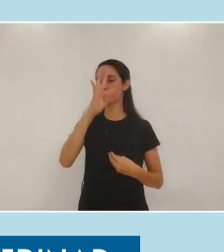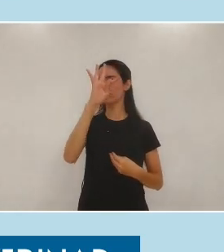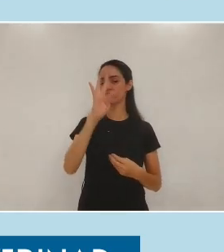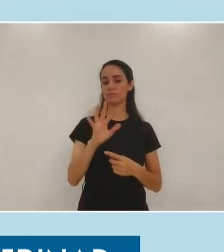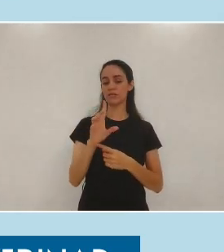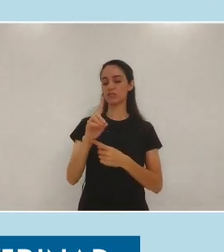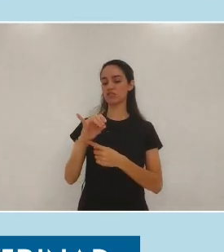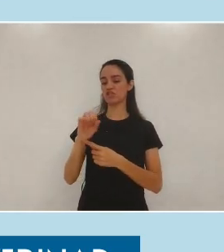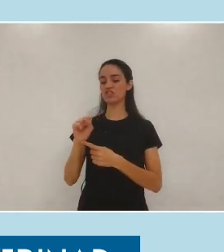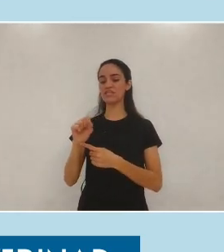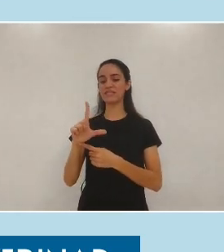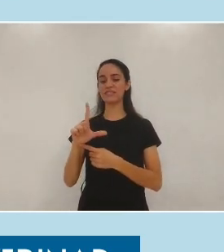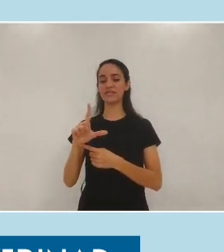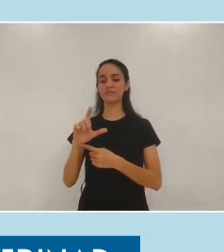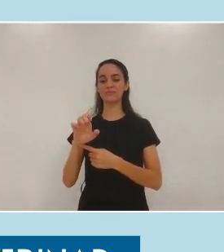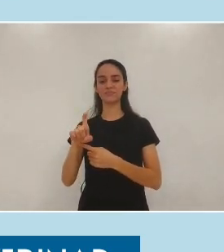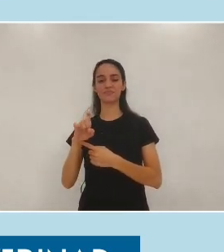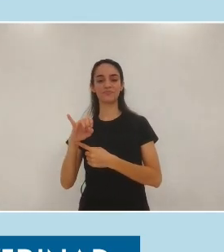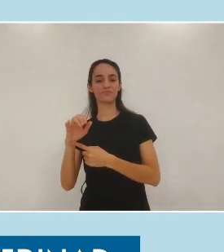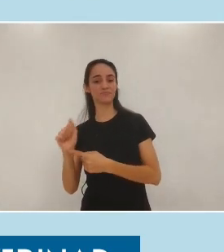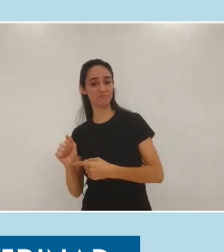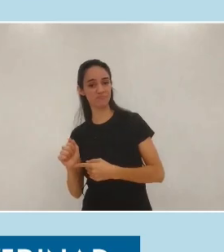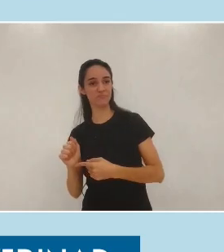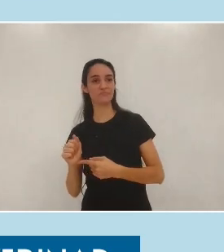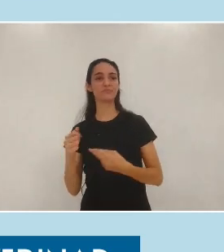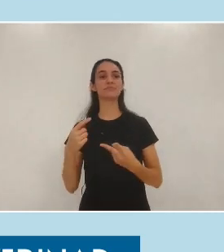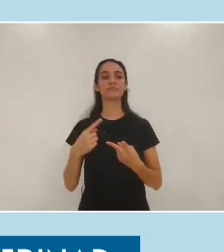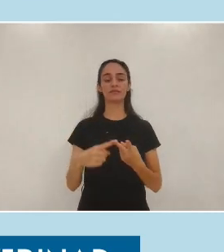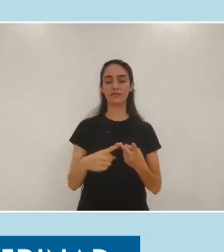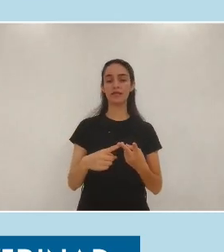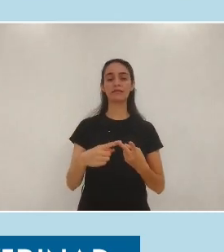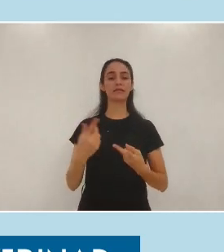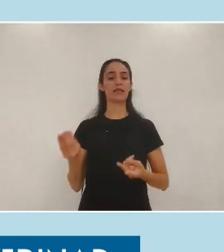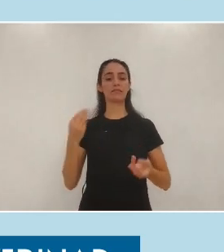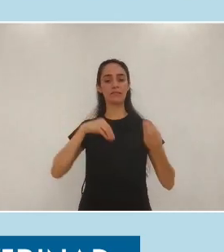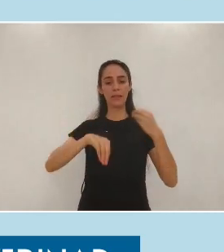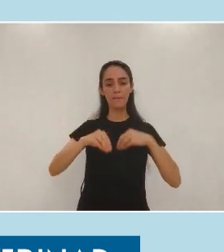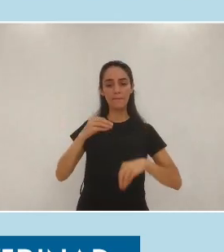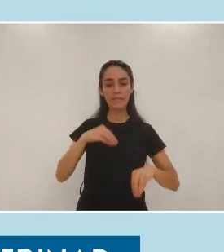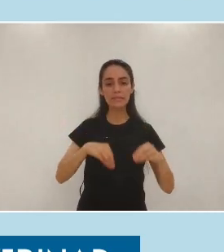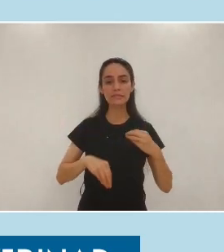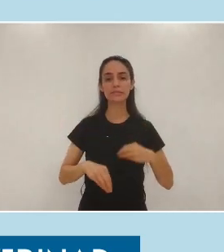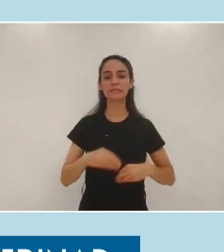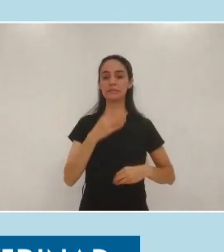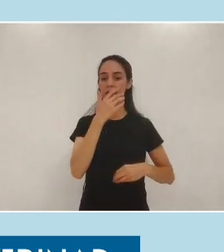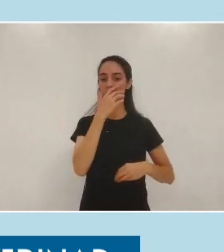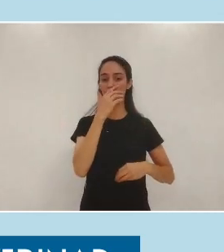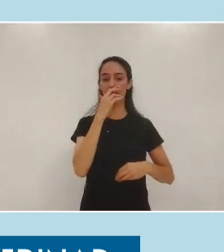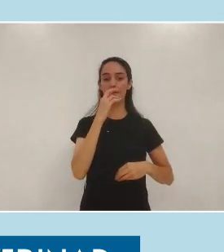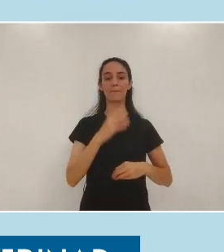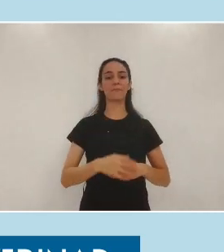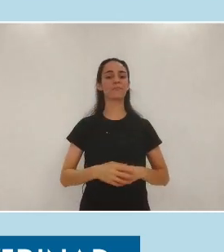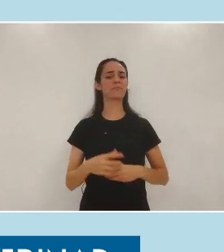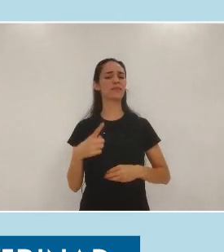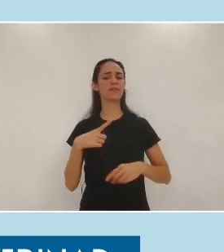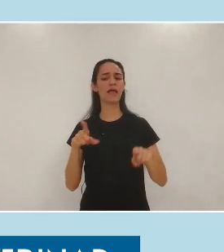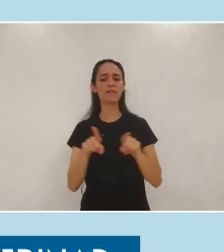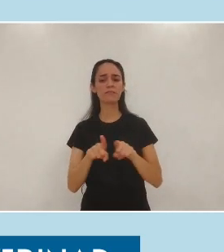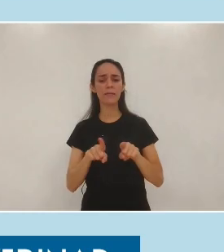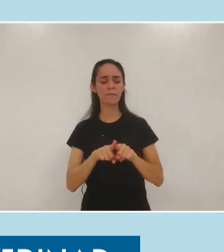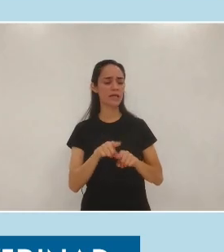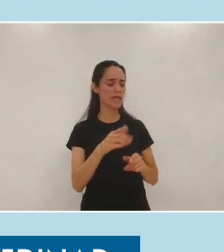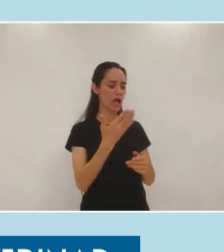de ansiedade, eu tenho depressão, transtorno do processamento sensorial, seletividade